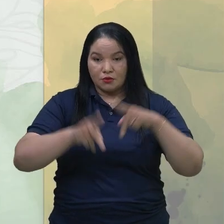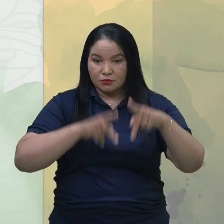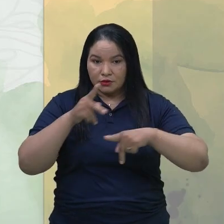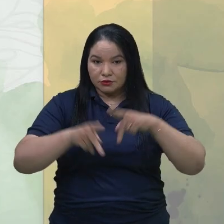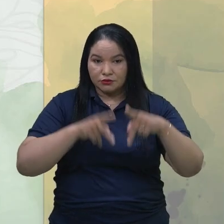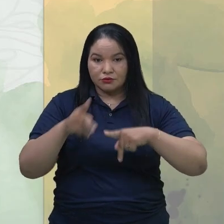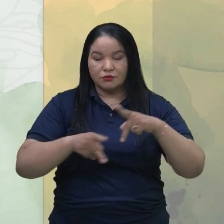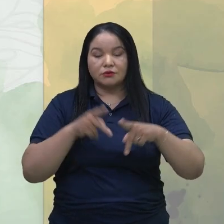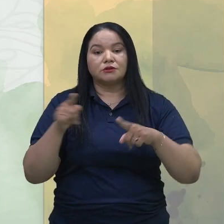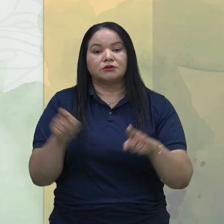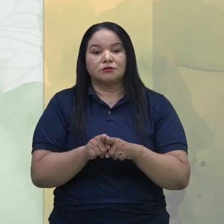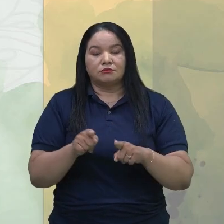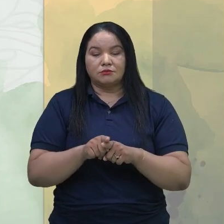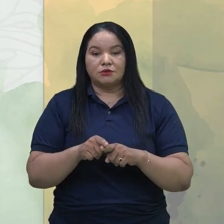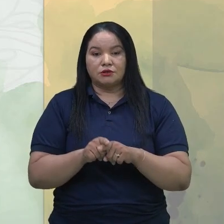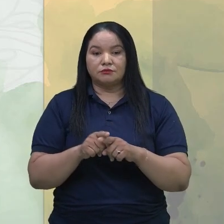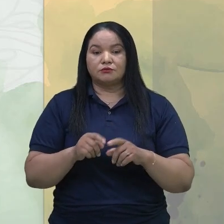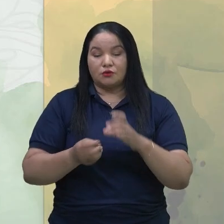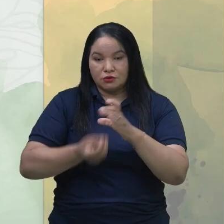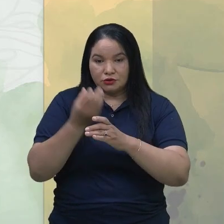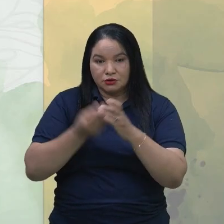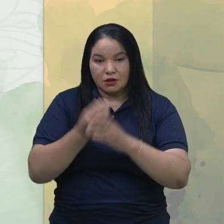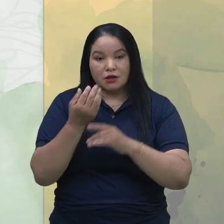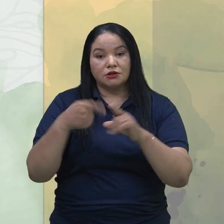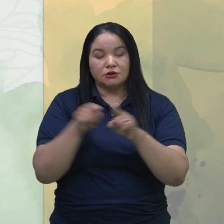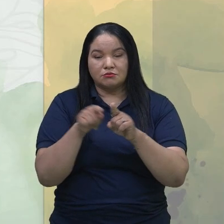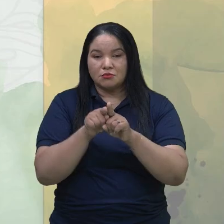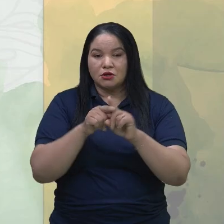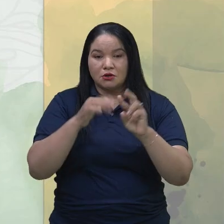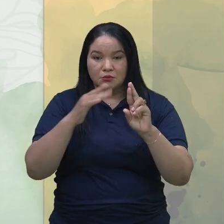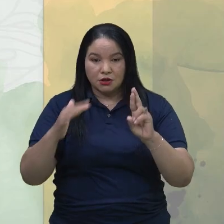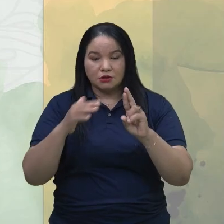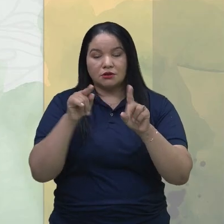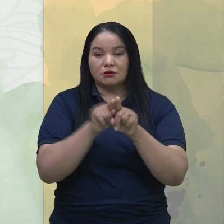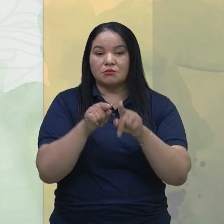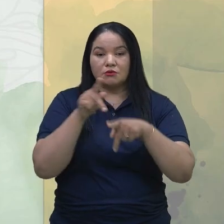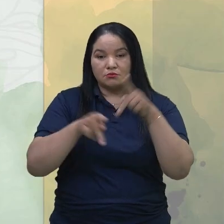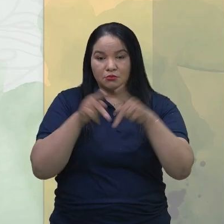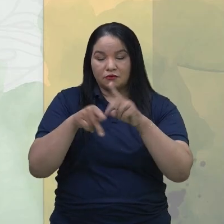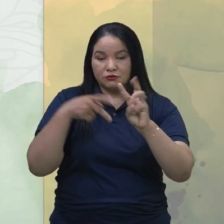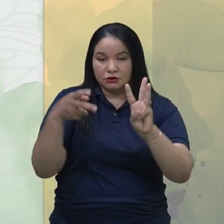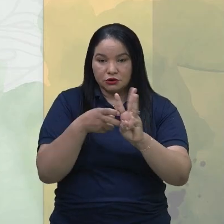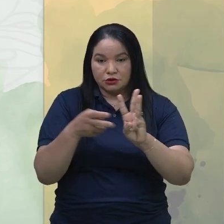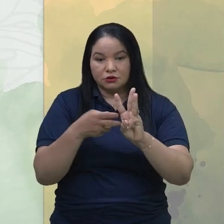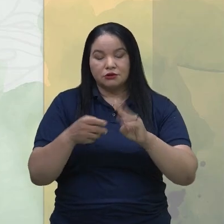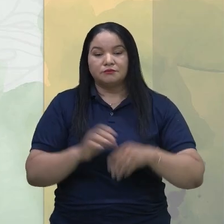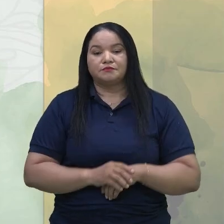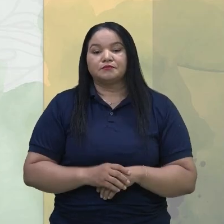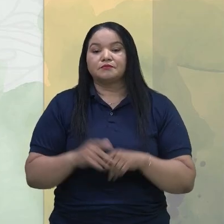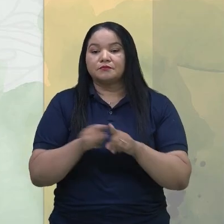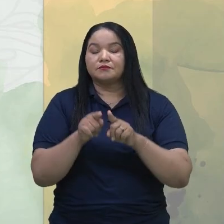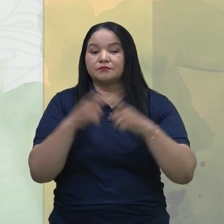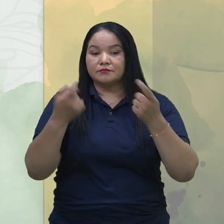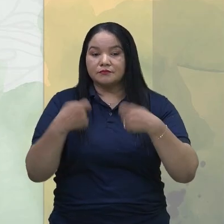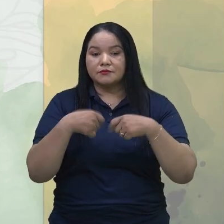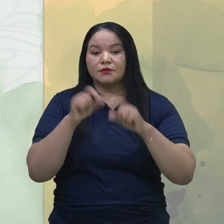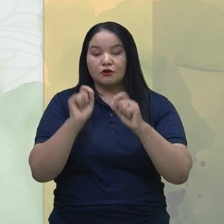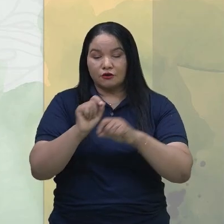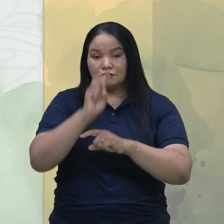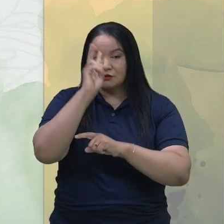né, as populações originárias, os ribeirinhos, os povos indígenas. E isso inclui o quê? Fortalecer